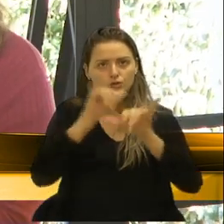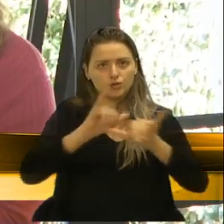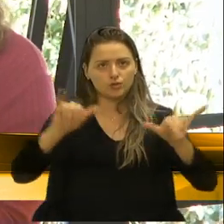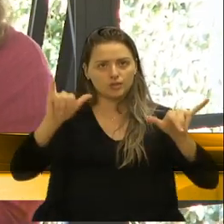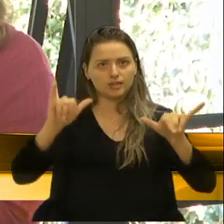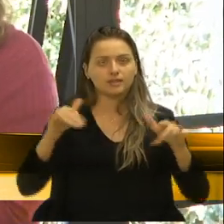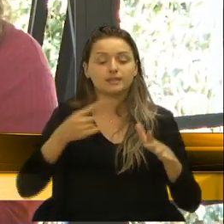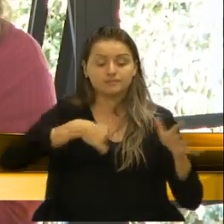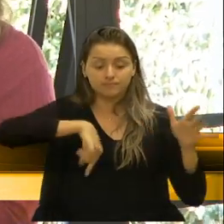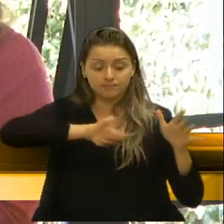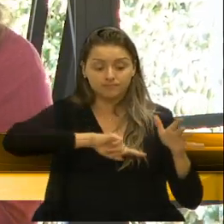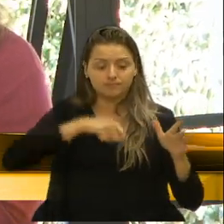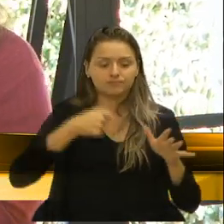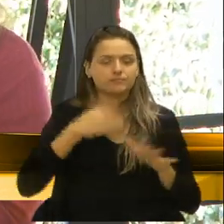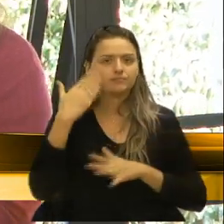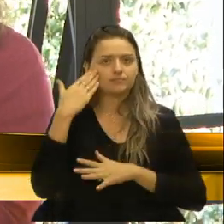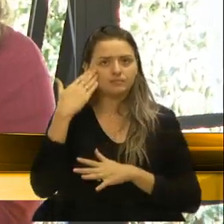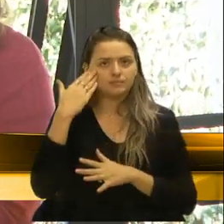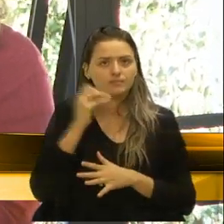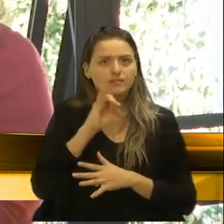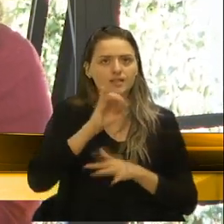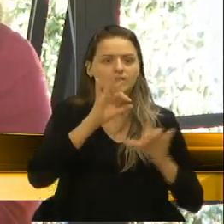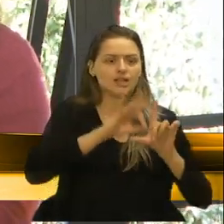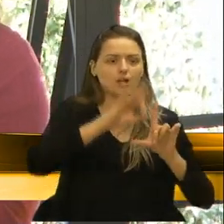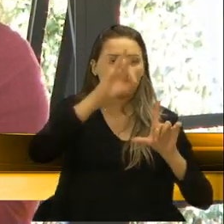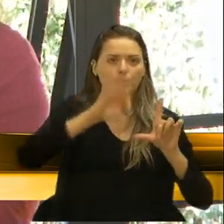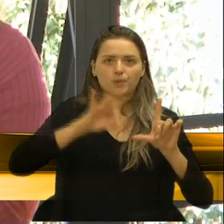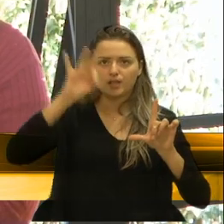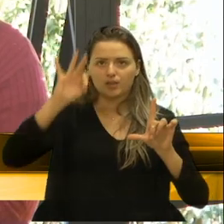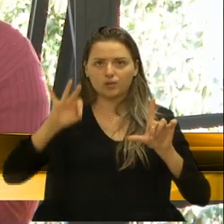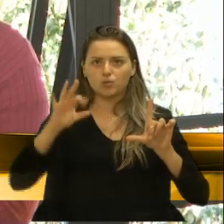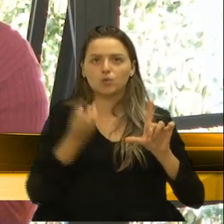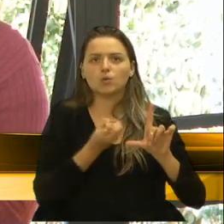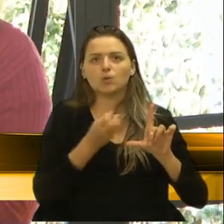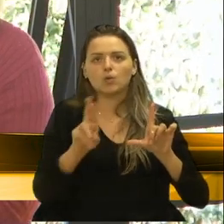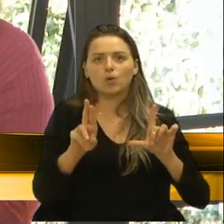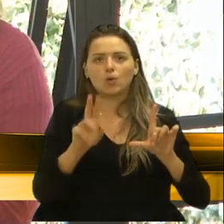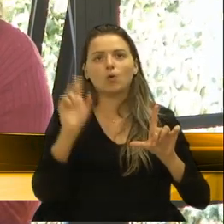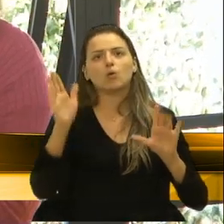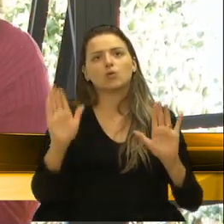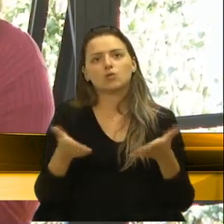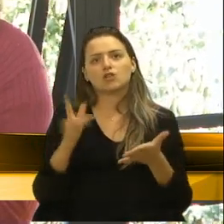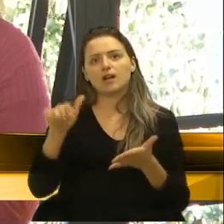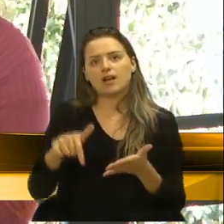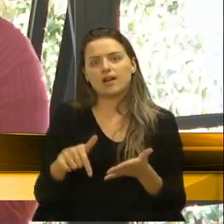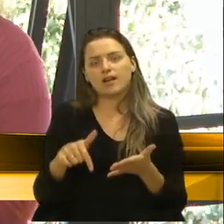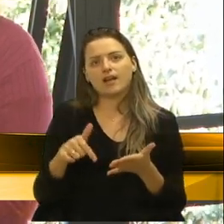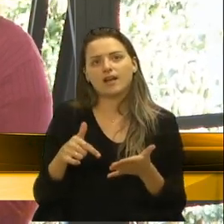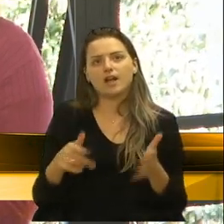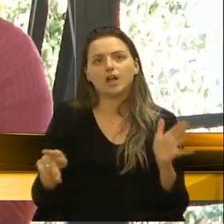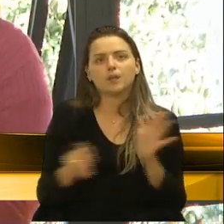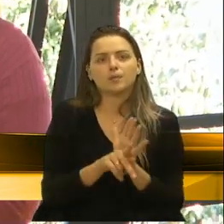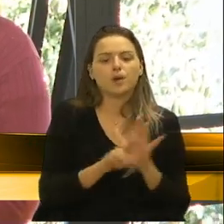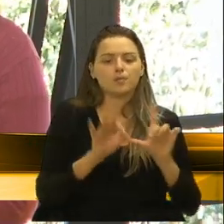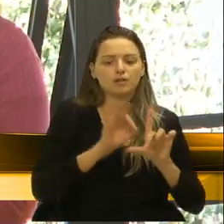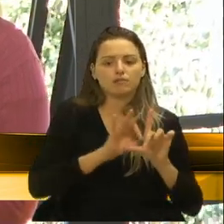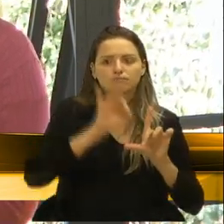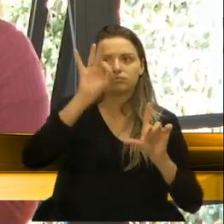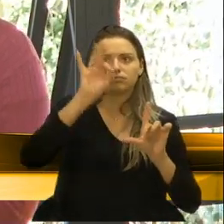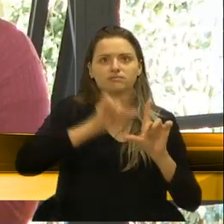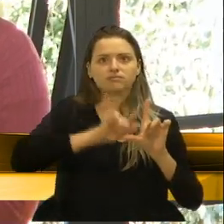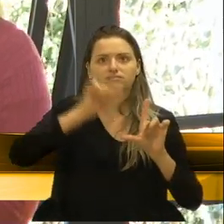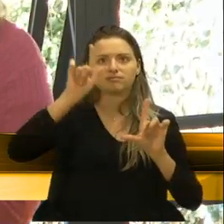precisa saber se isso aqui é um pico ou se isso aqui realmente já é uma indicação da subida